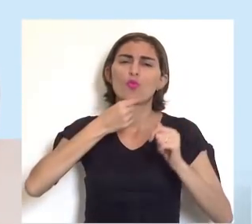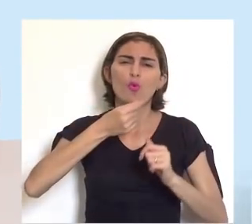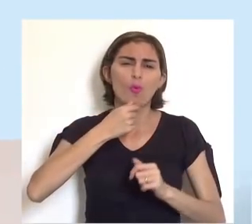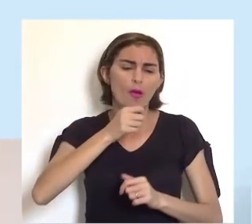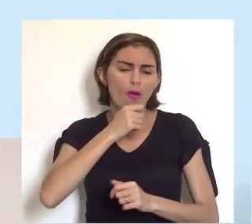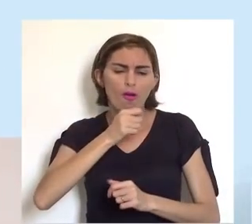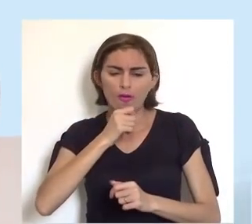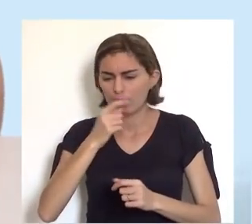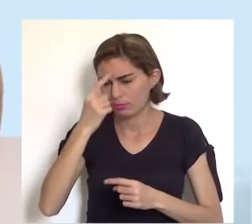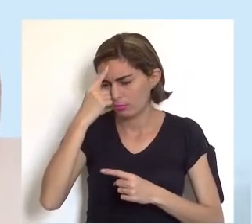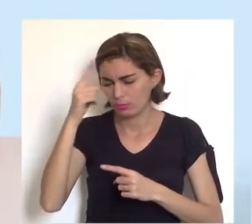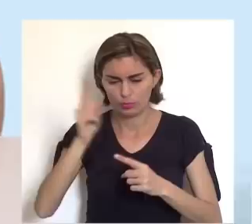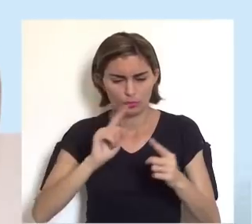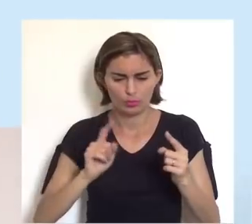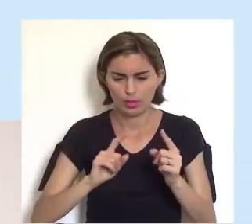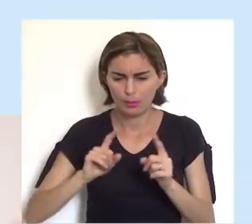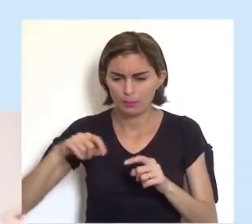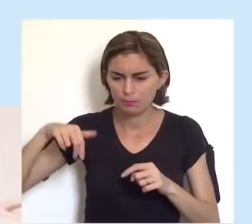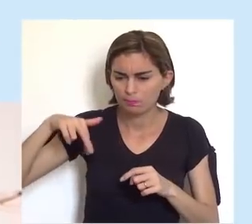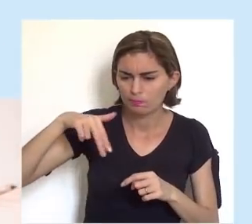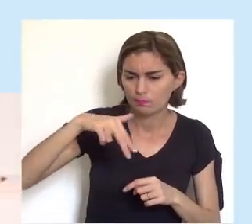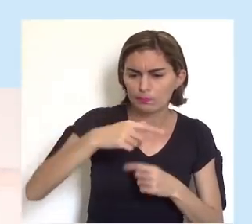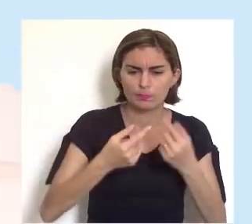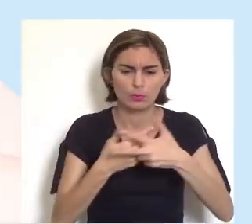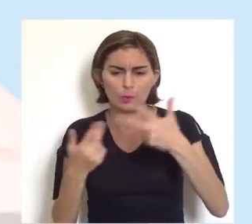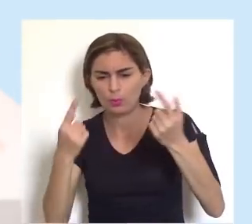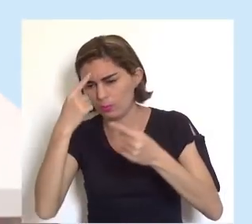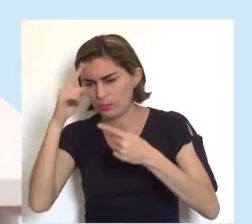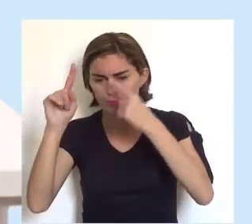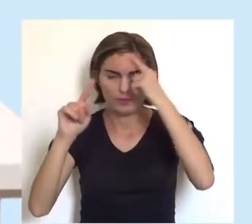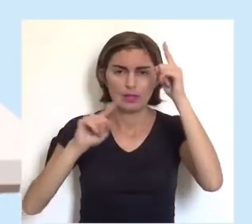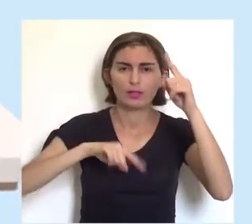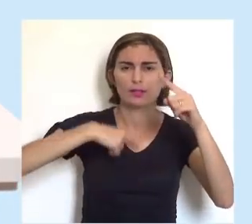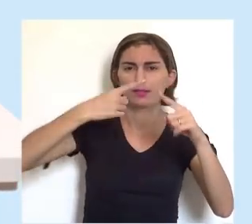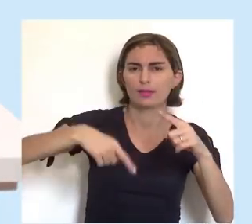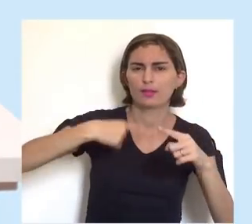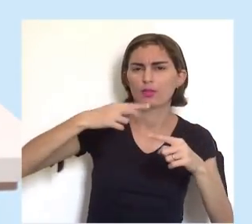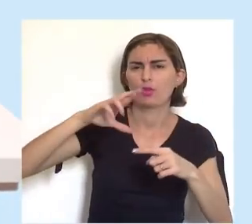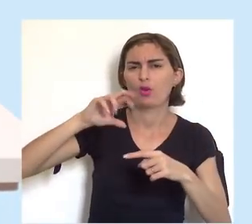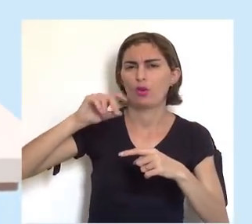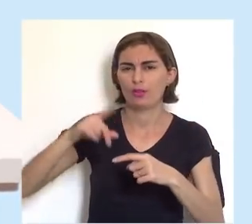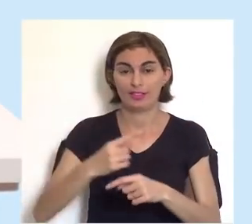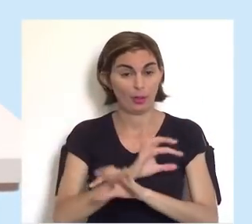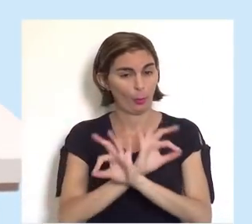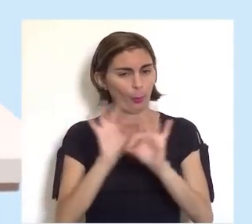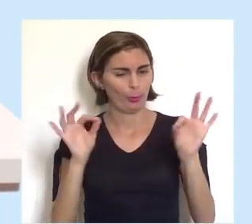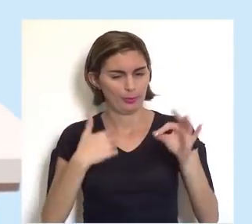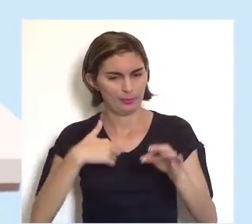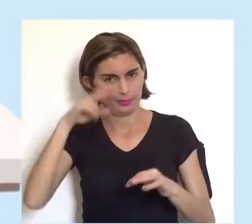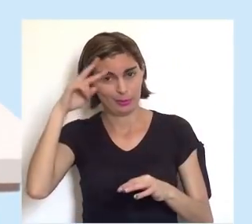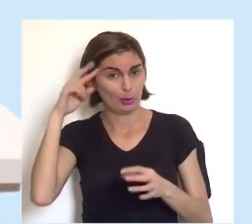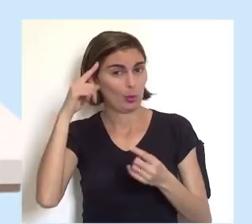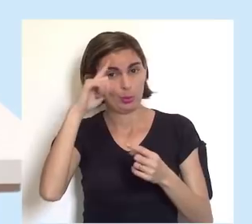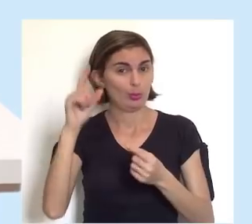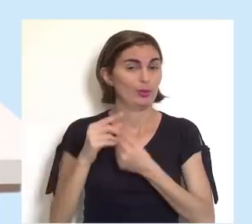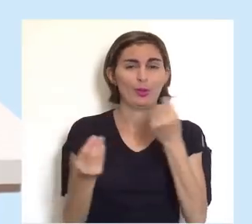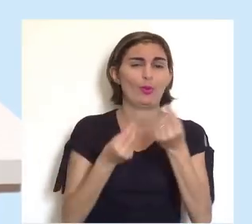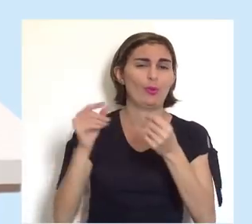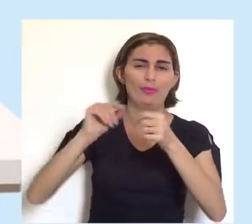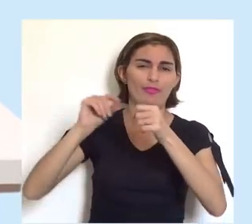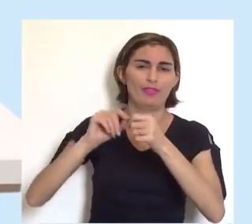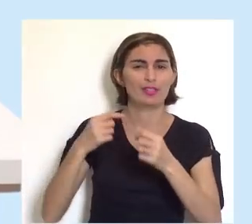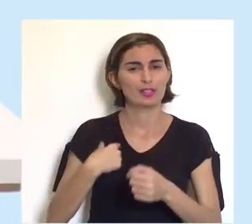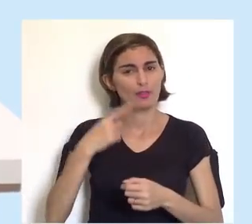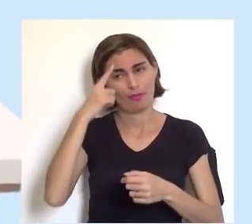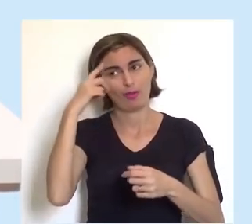ainda nem sabia falar direito e ainda estava inventando a roda. Vai ser ótima essa minha história. Eu não sei como é que eu vou fazer, mas eu vou dar um